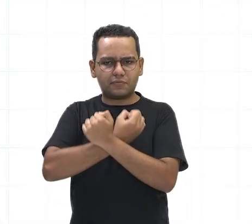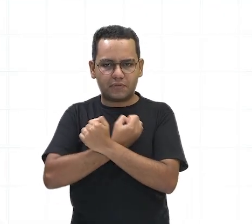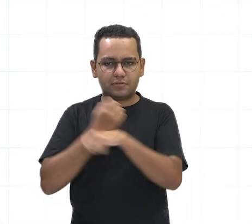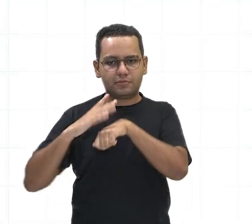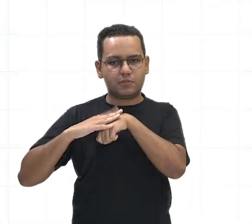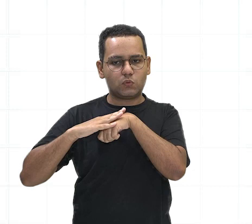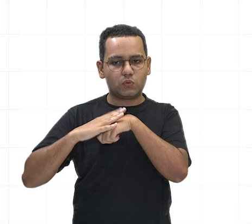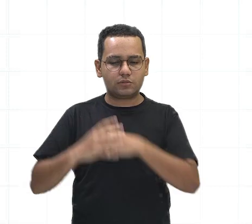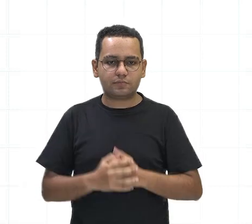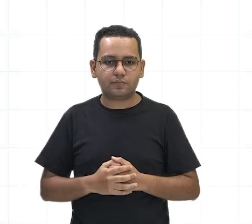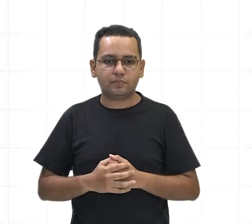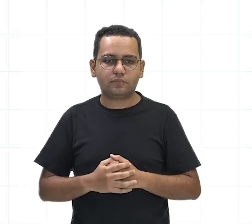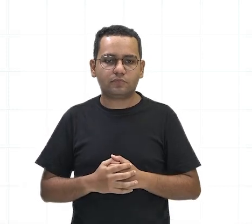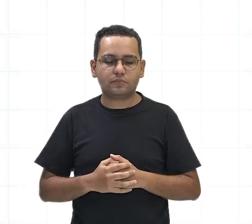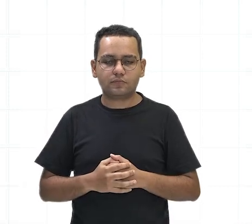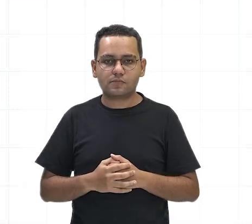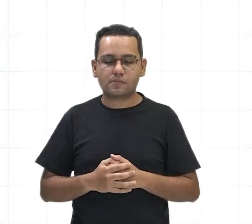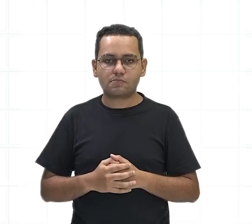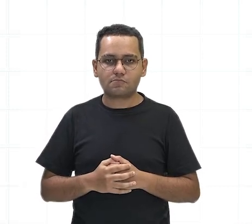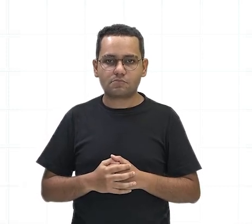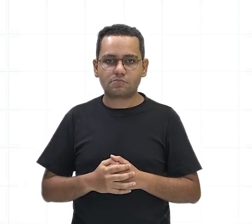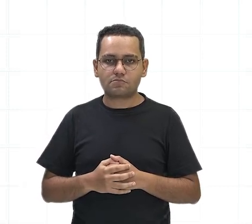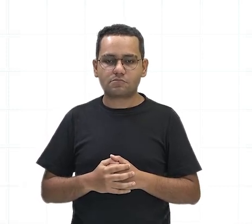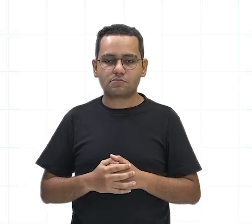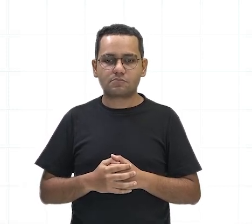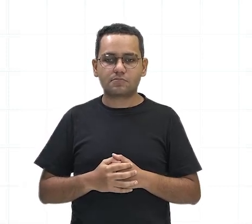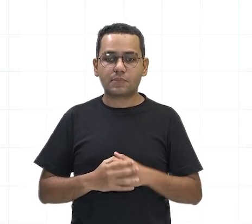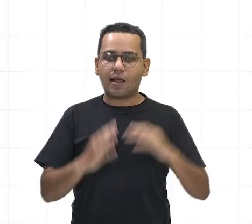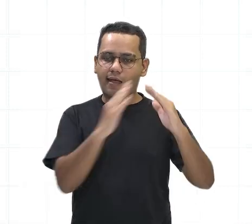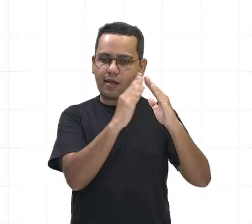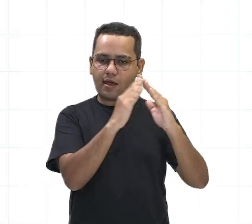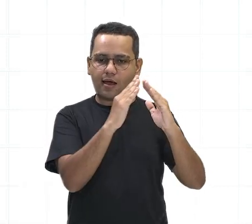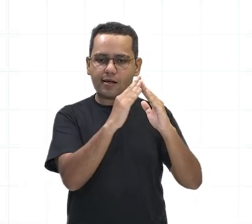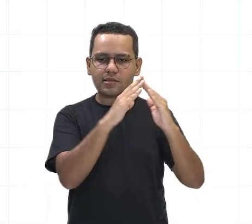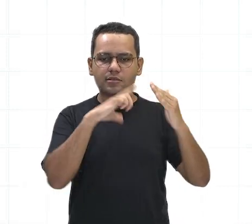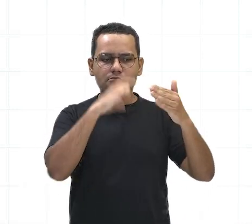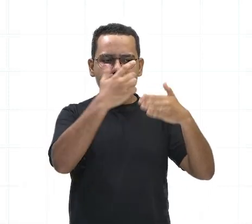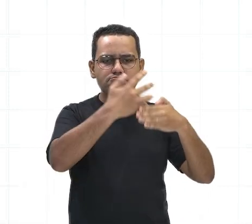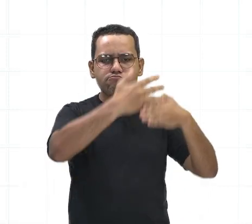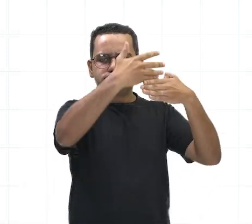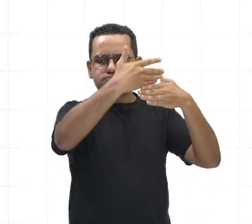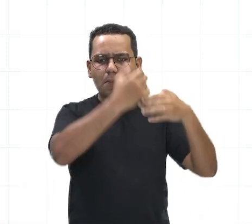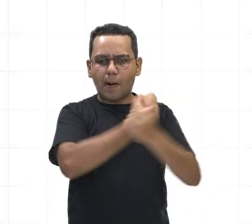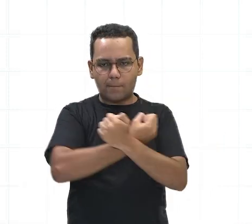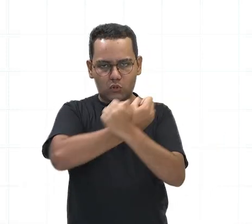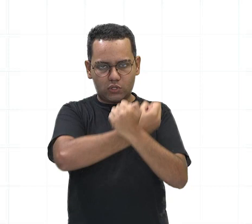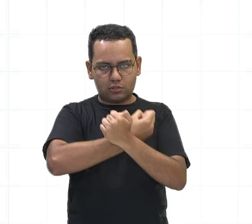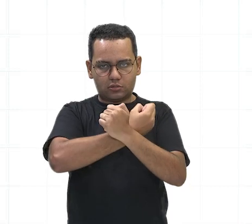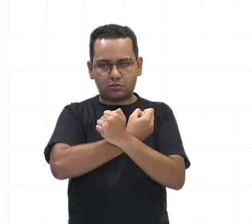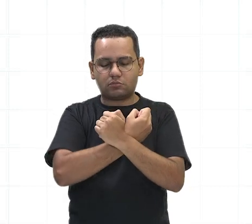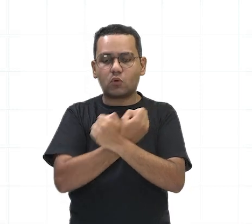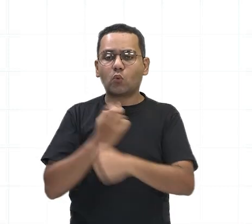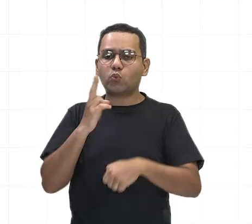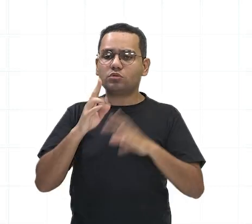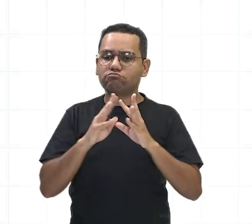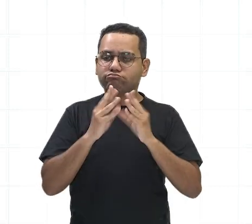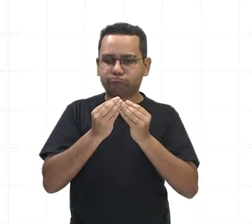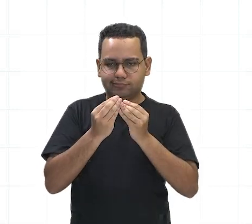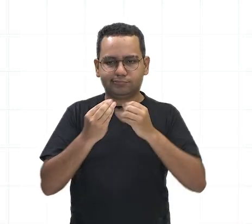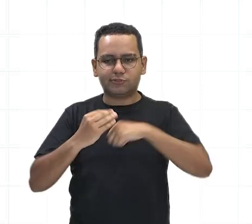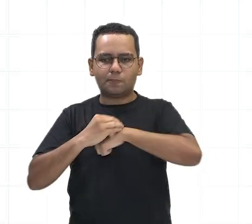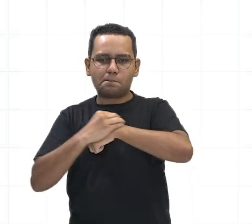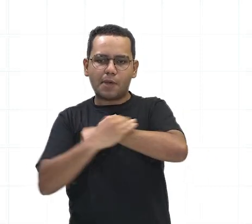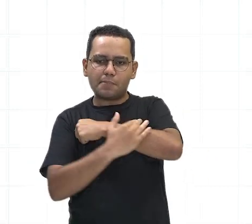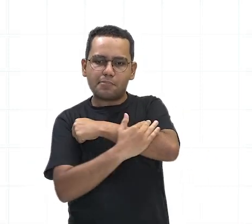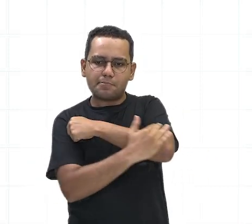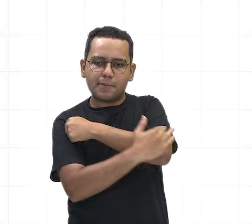Podemos utilizar telas de proteção nas janelas e nas portas, fazer uso de mosquiteiros, utilizar repelentes também, que é muito